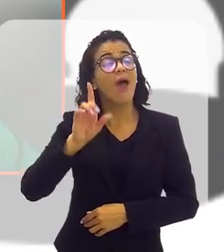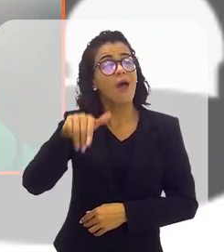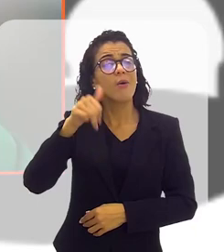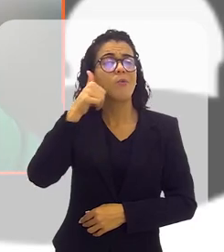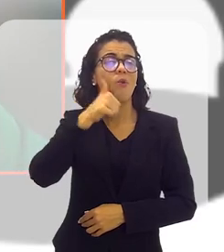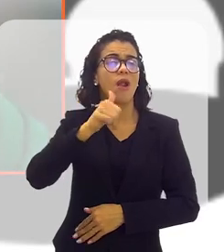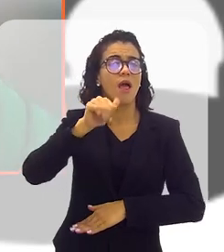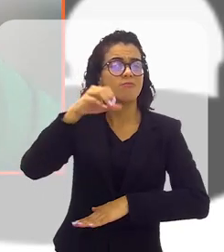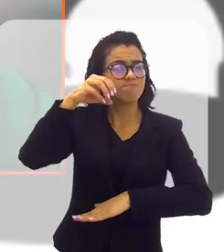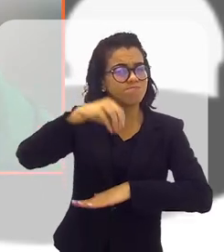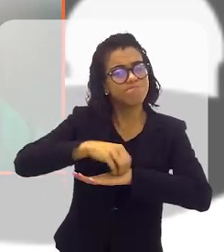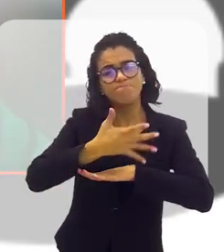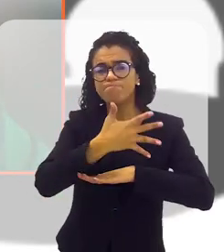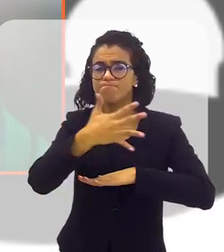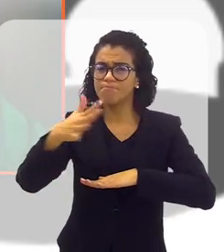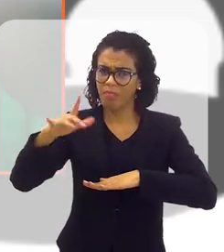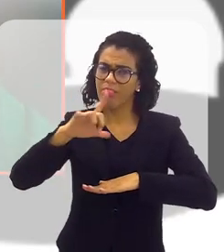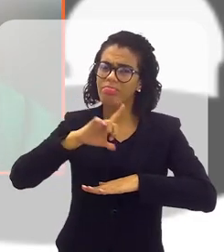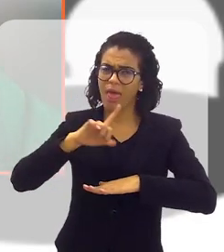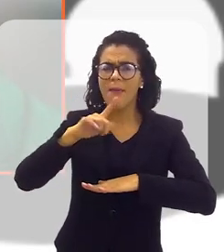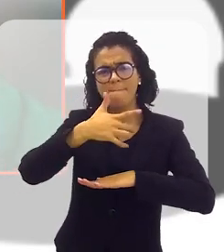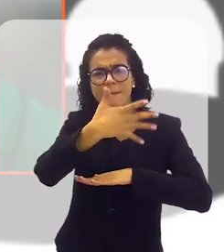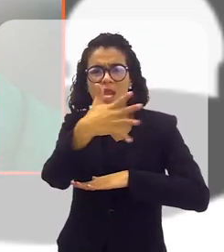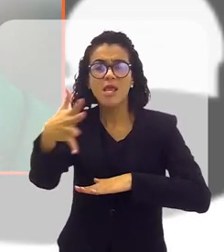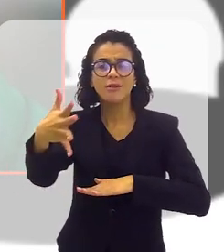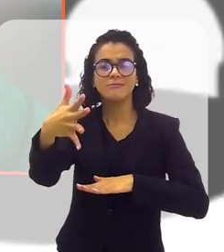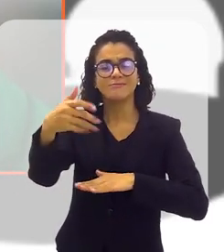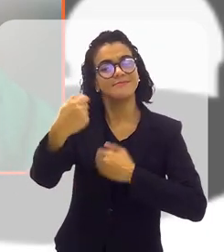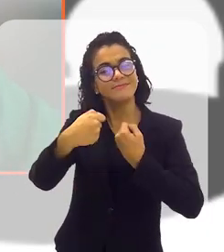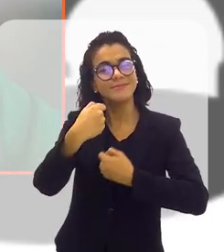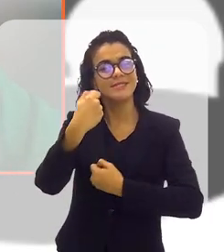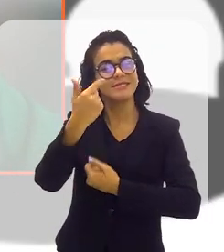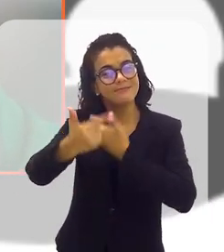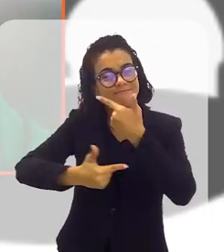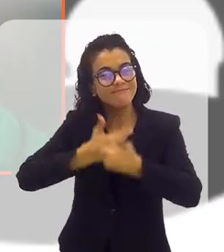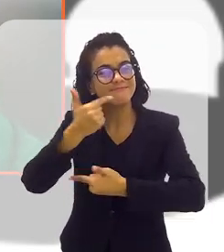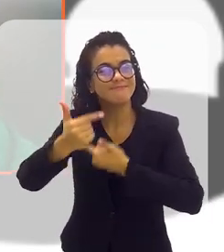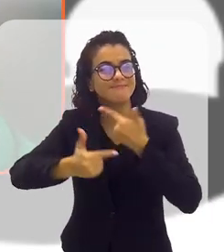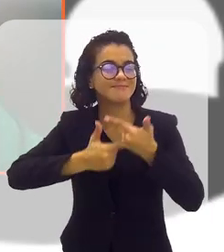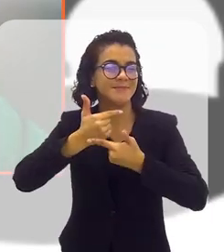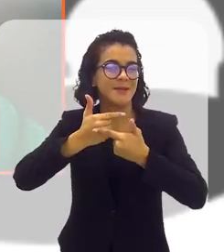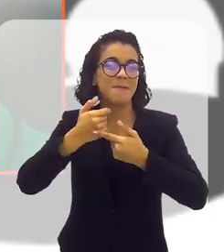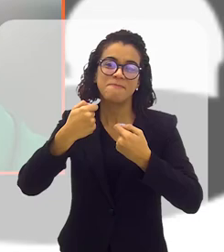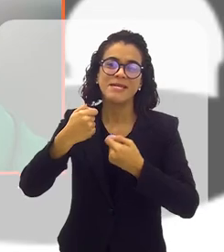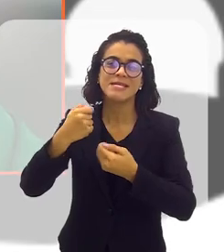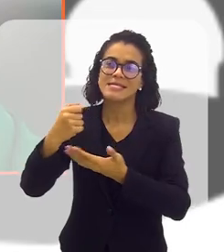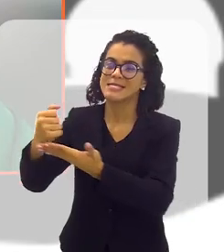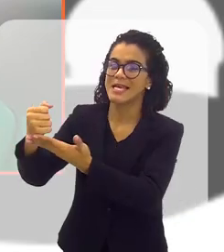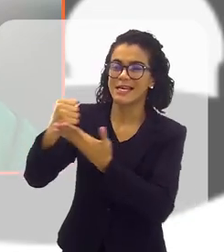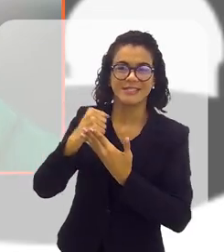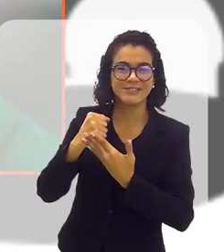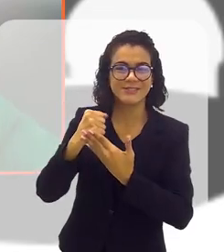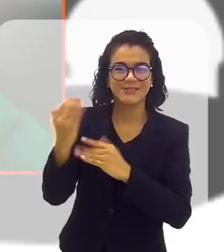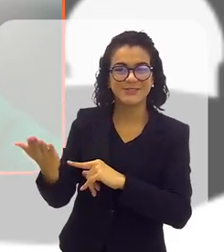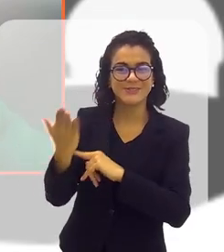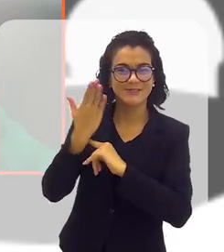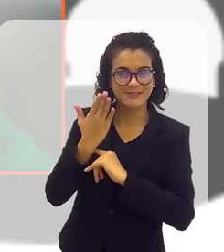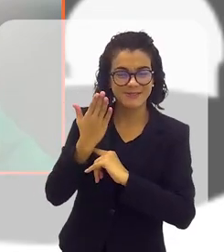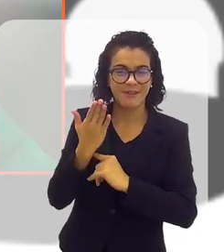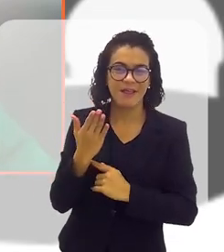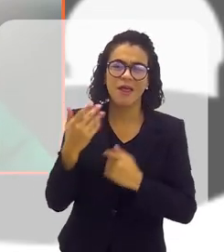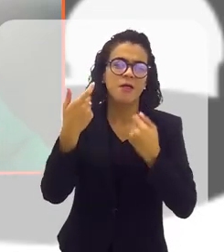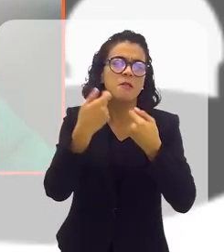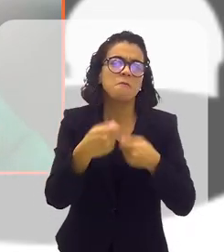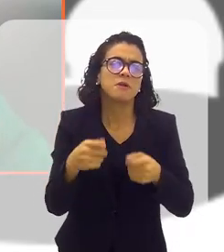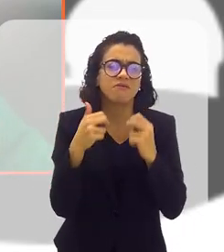lapidação. Nós temos esse brilho que precisa ser trabalhado. Então, a gente precisa buscar ajuda. Não tem, a